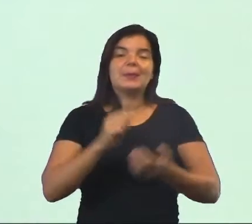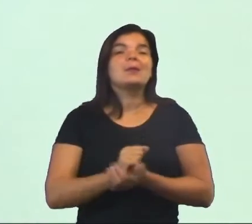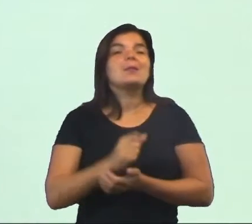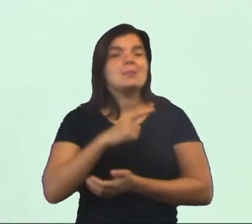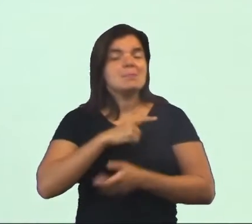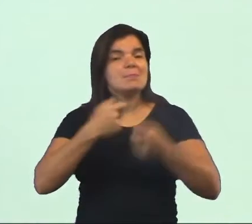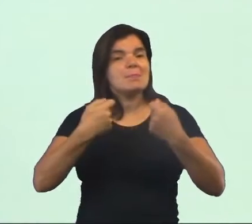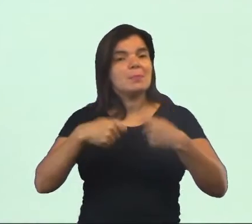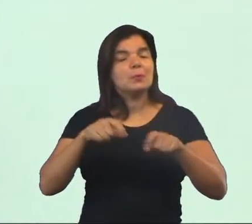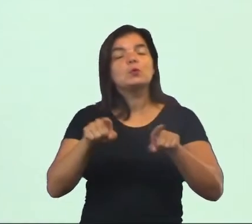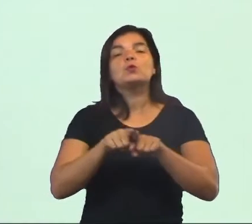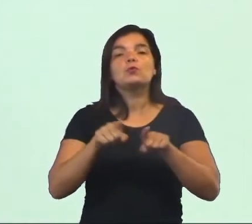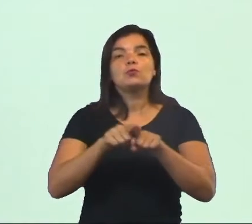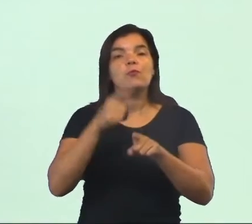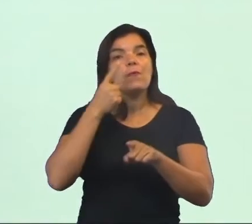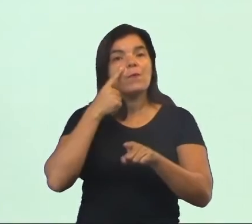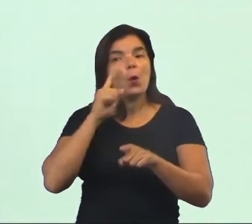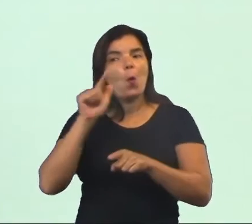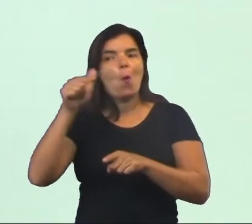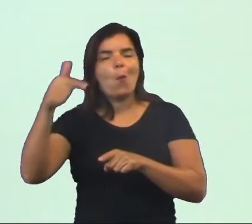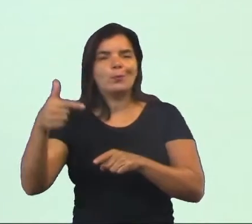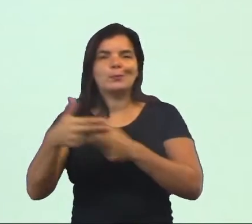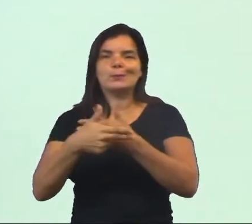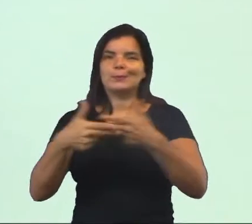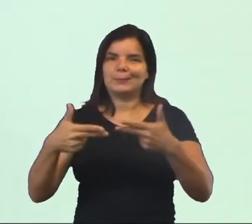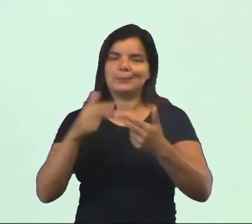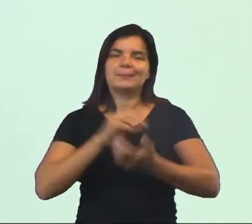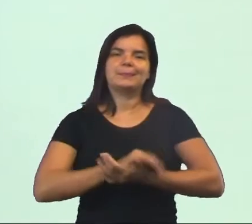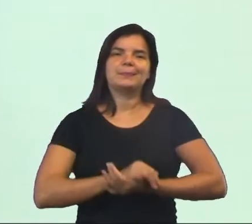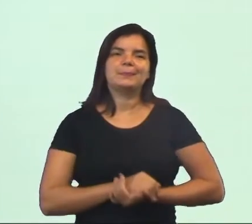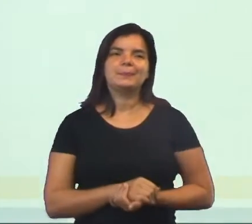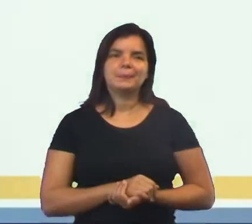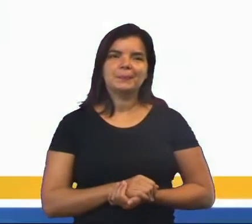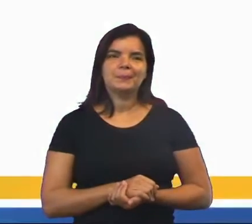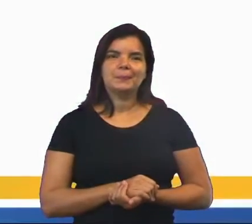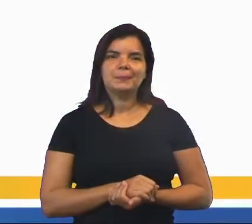a necessidade de buscar outras condições.